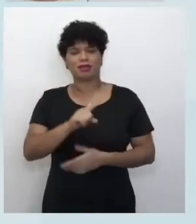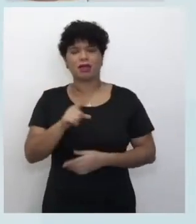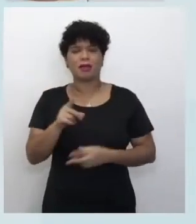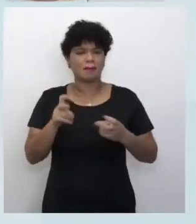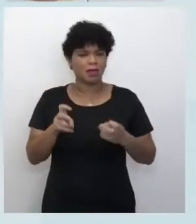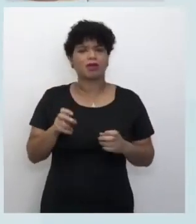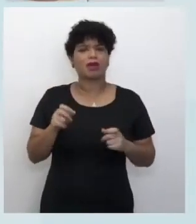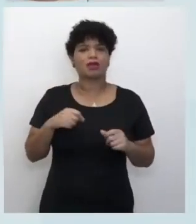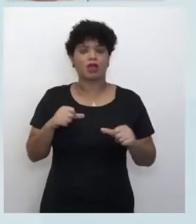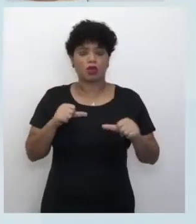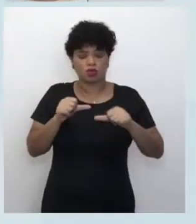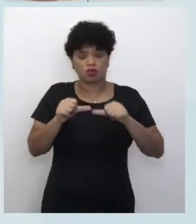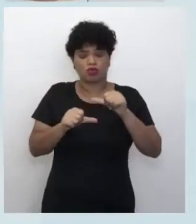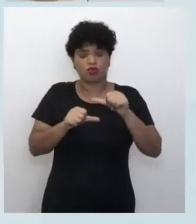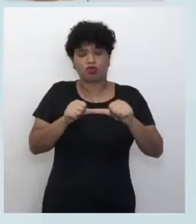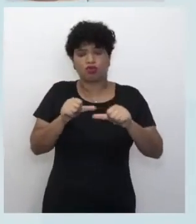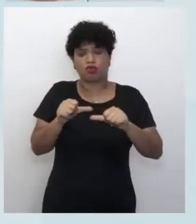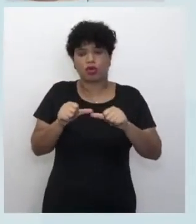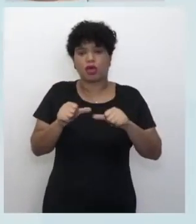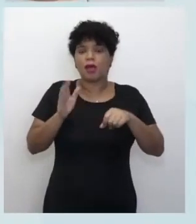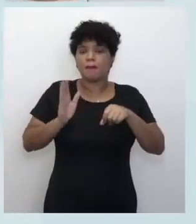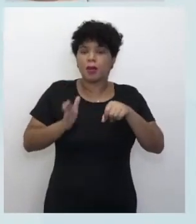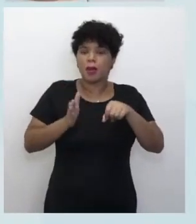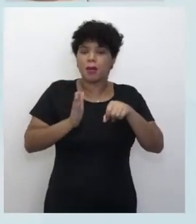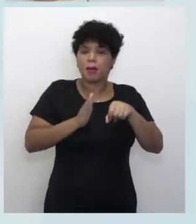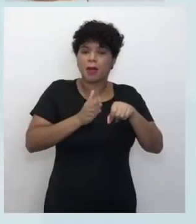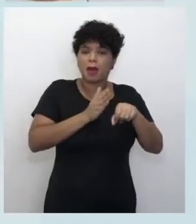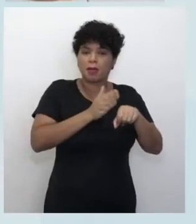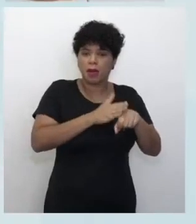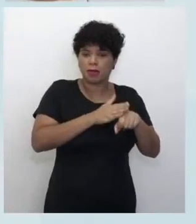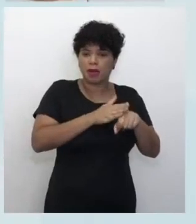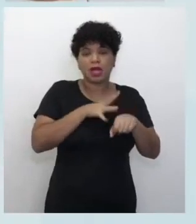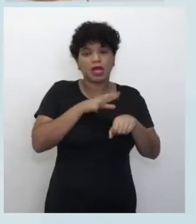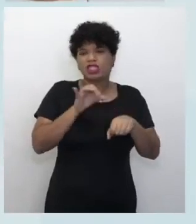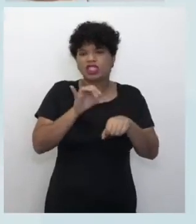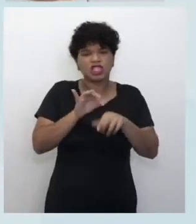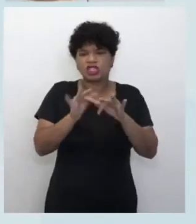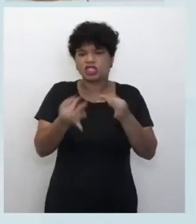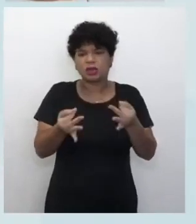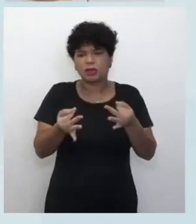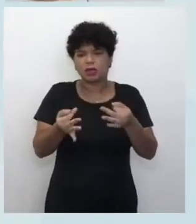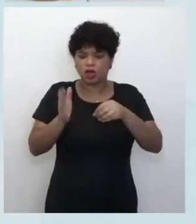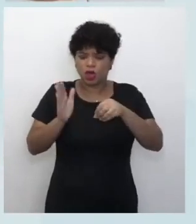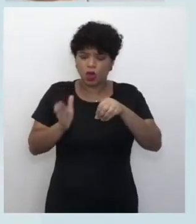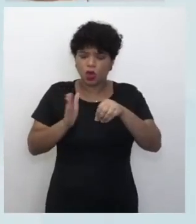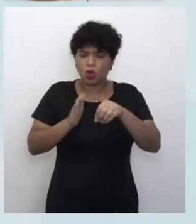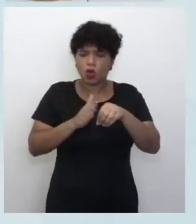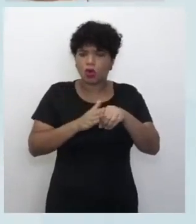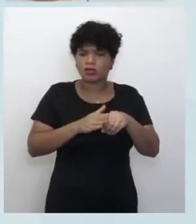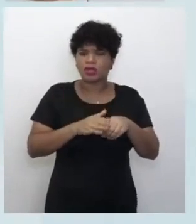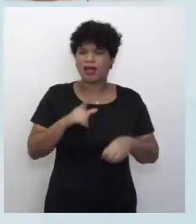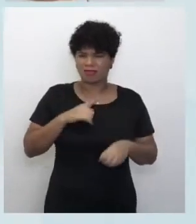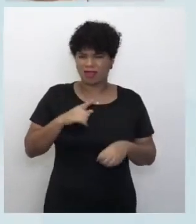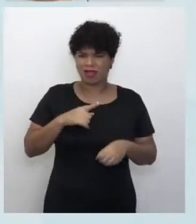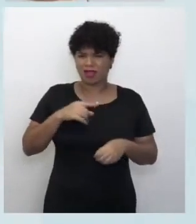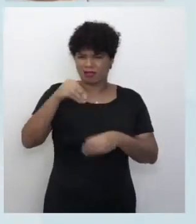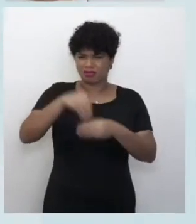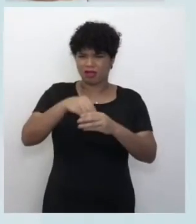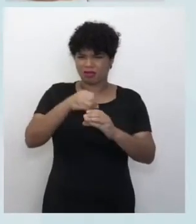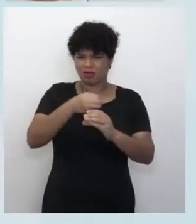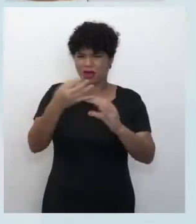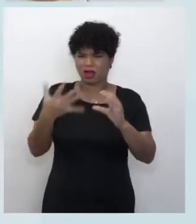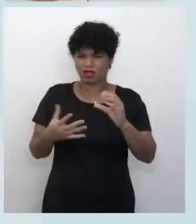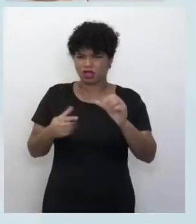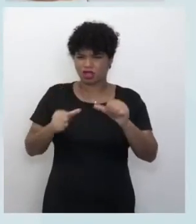ele foi apenas fatiado. Então, se ele foi apenas fatiado, ocorreu alteração na sua composição